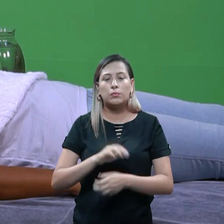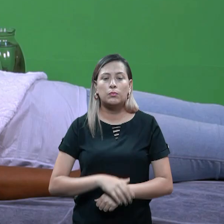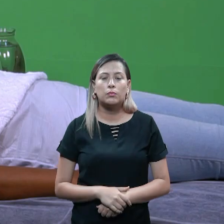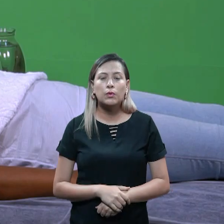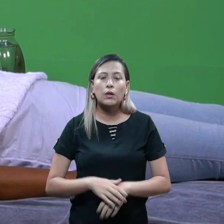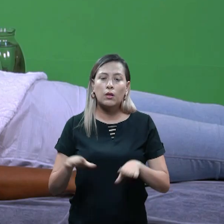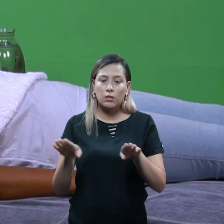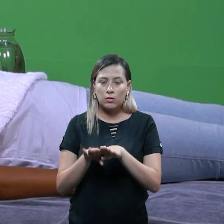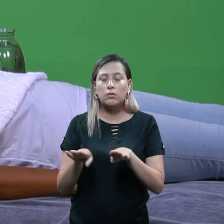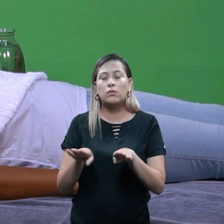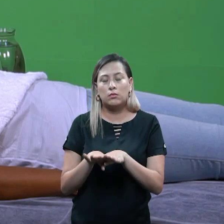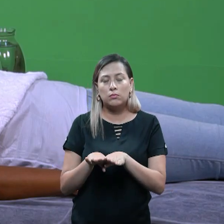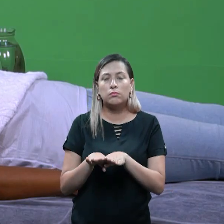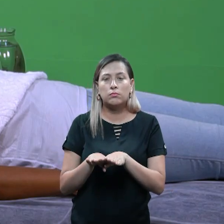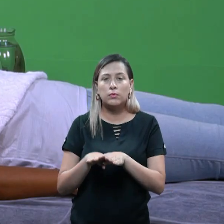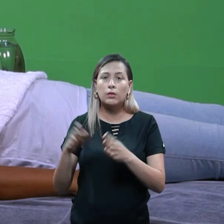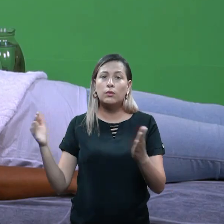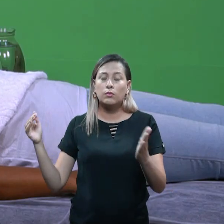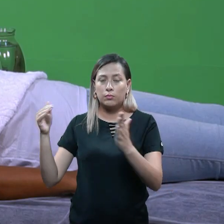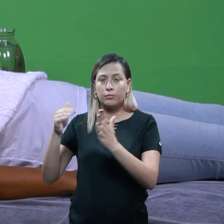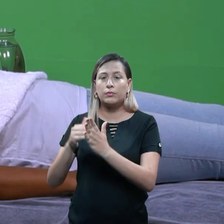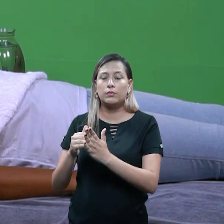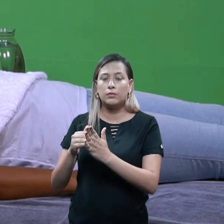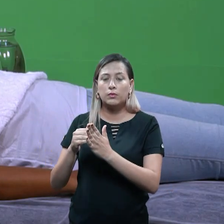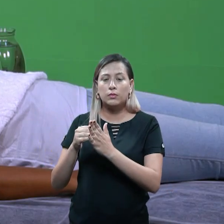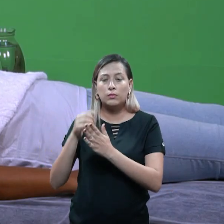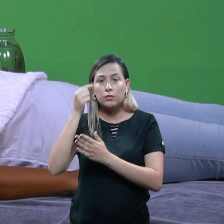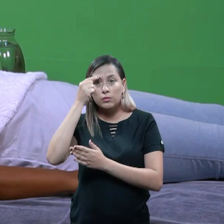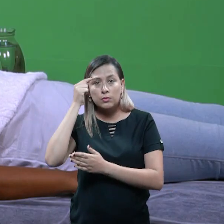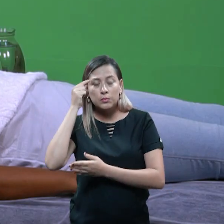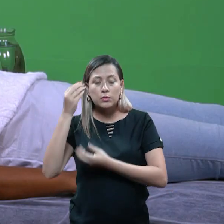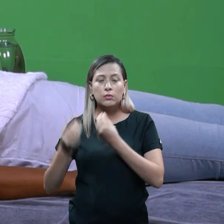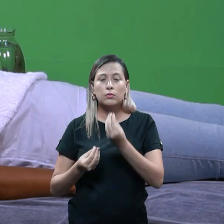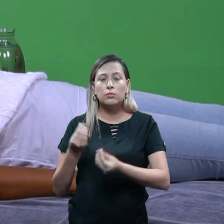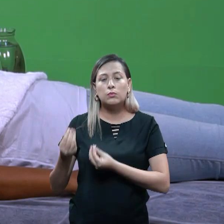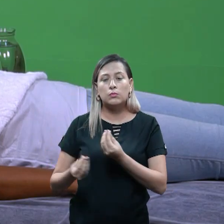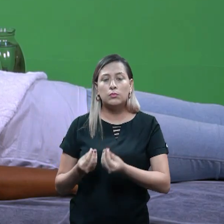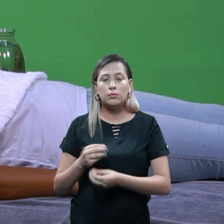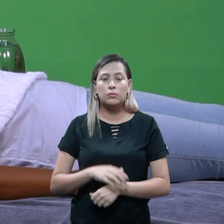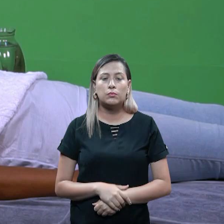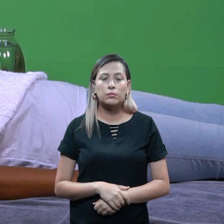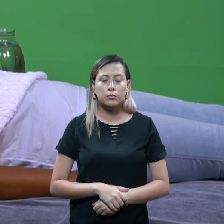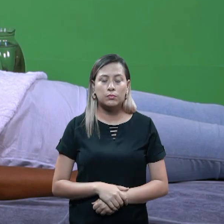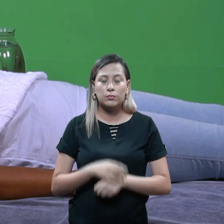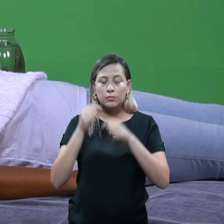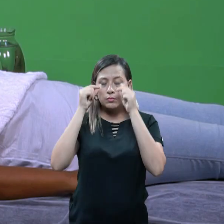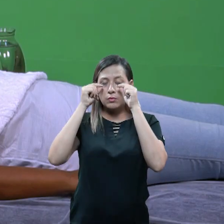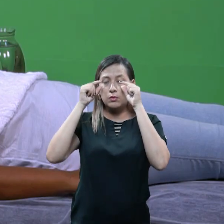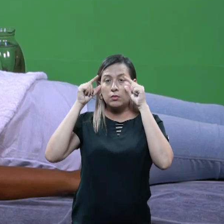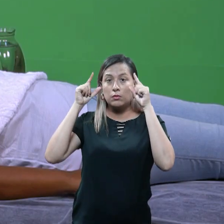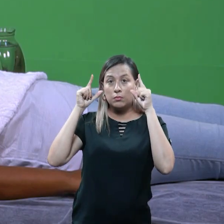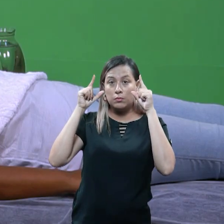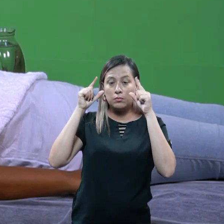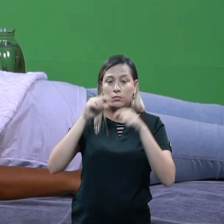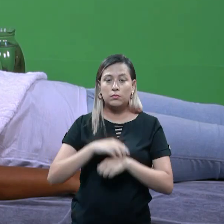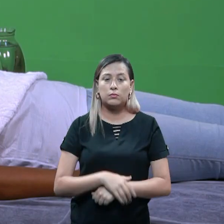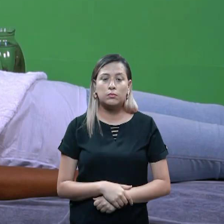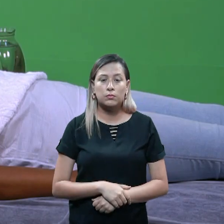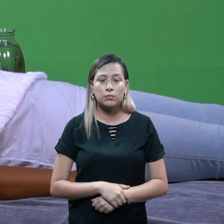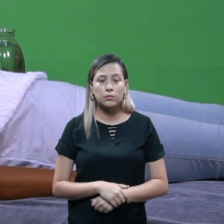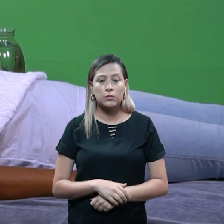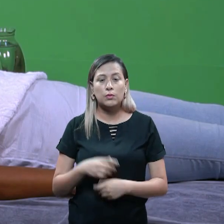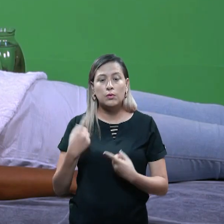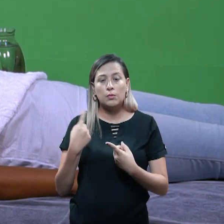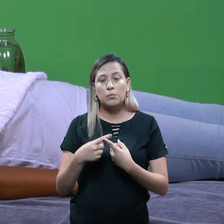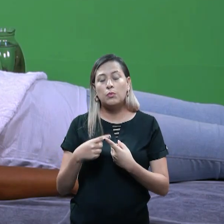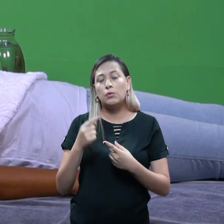cupido, a aba do nariz, canto do olho. Aí eu peço para ela abrir o olho, porque eu tenho que pegar o